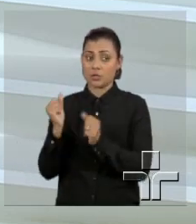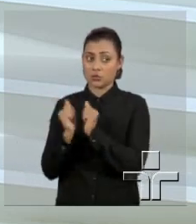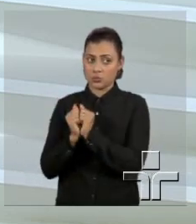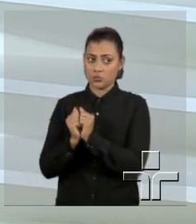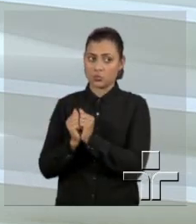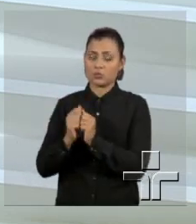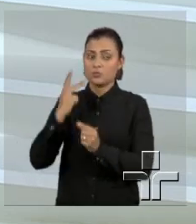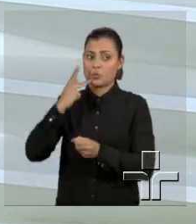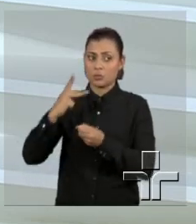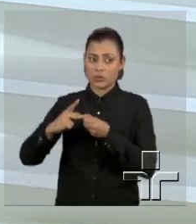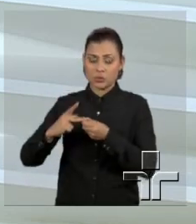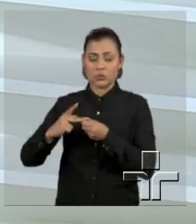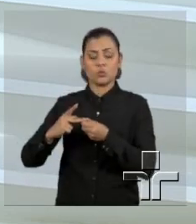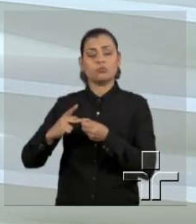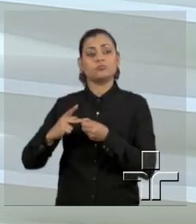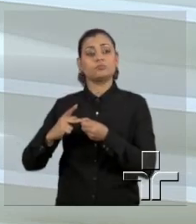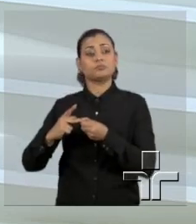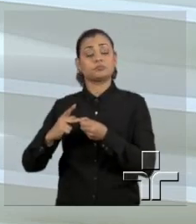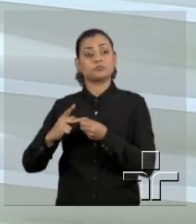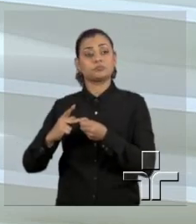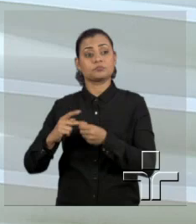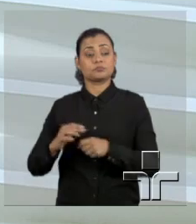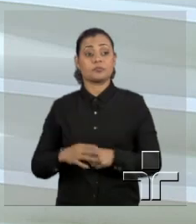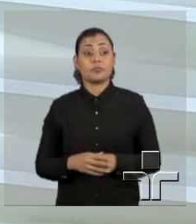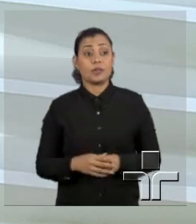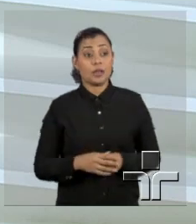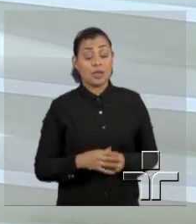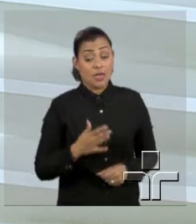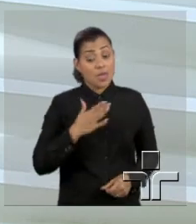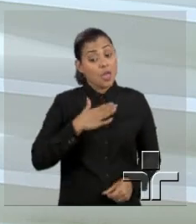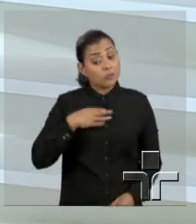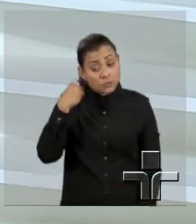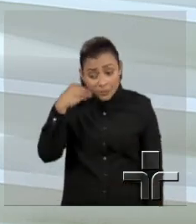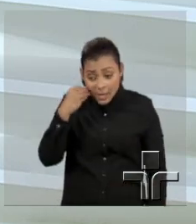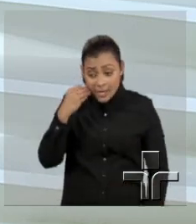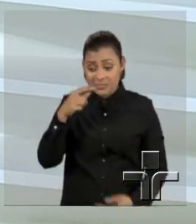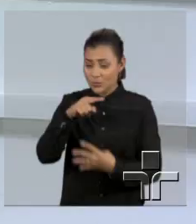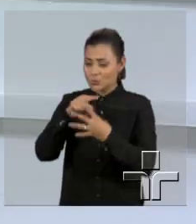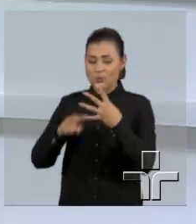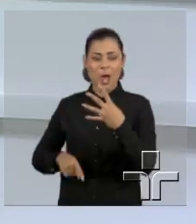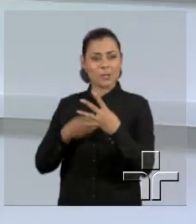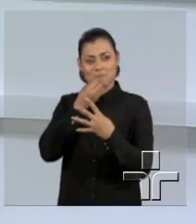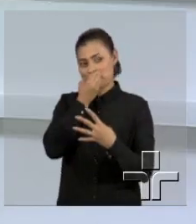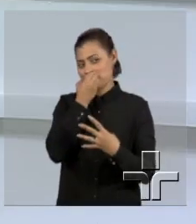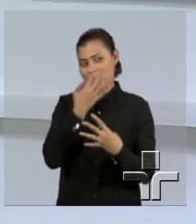próprio Supremo, seja em turmas. E o meu testemunho é de que todos eles foram muito bons,